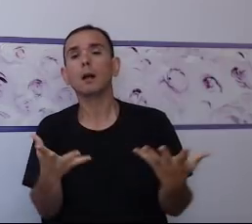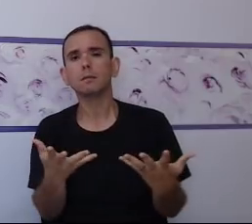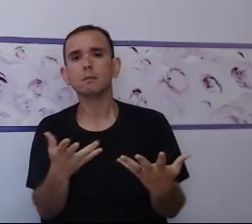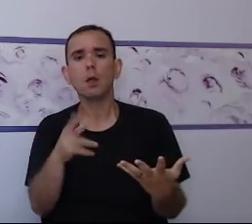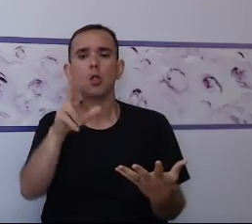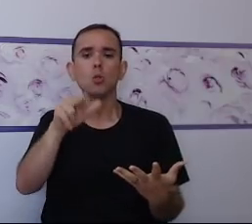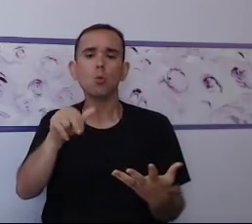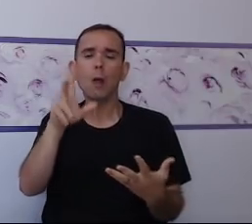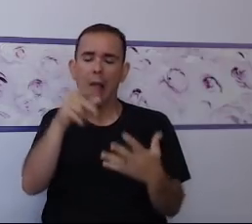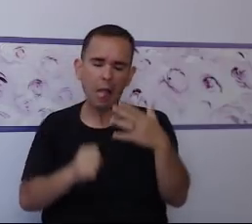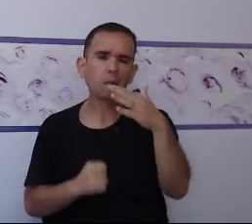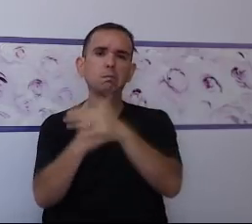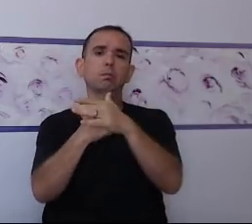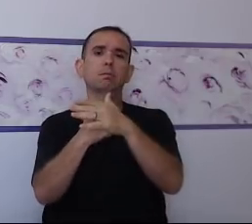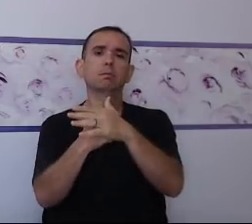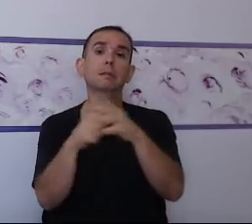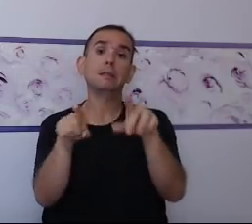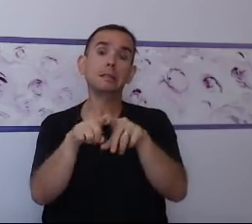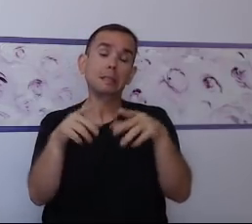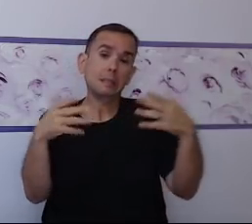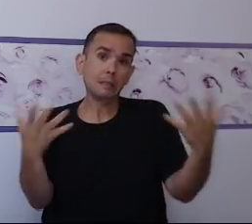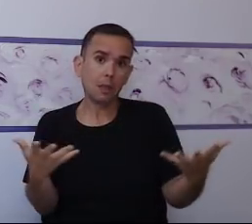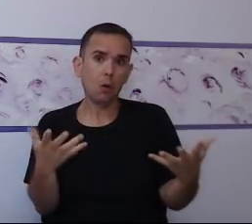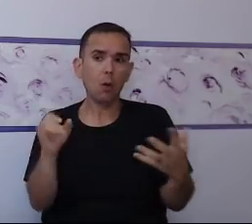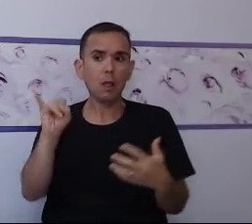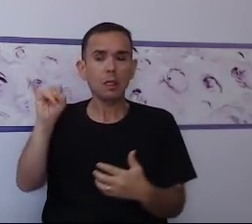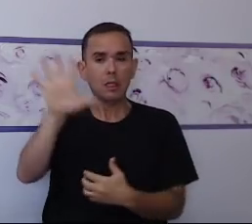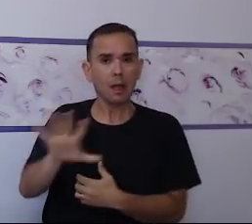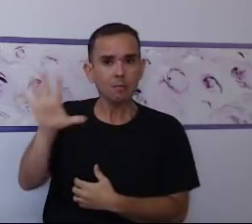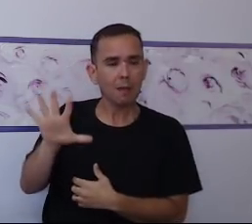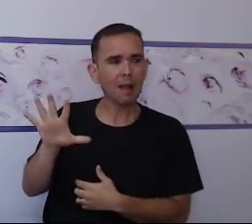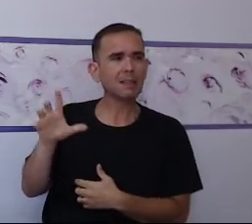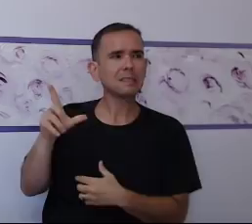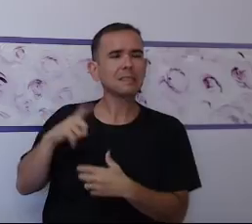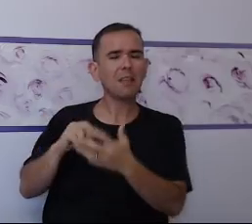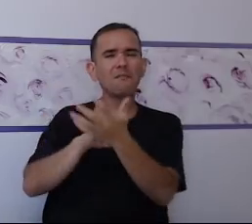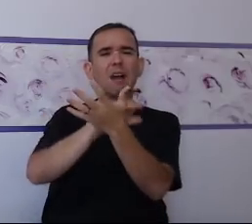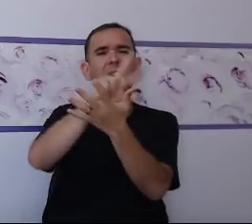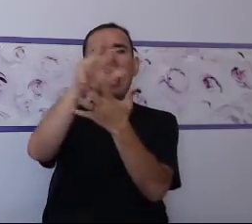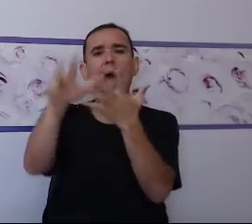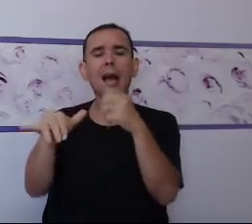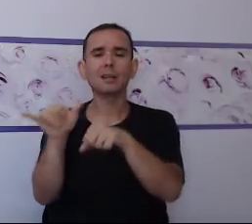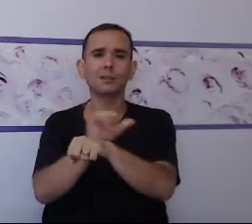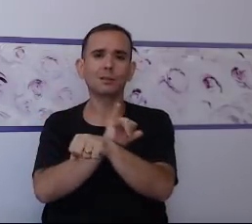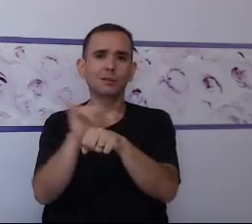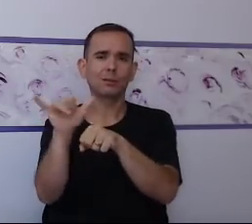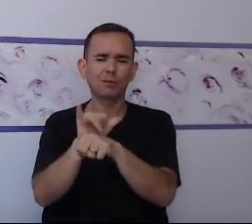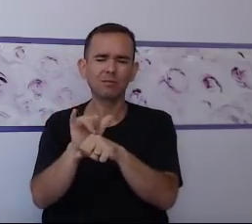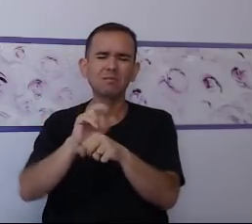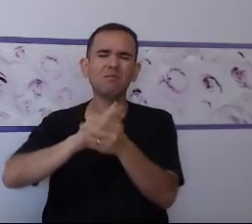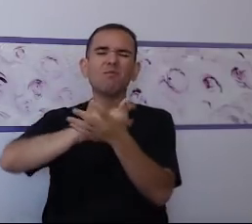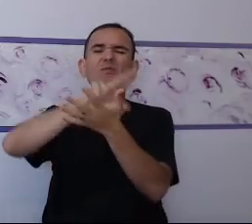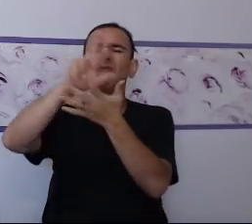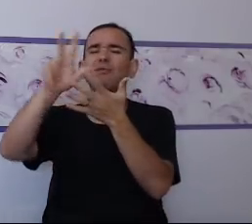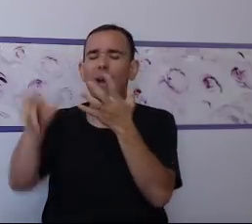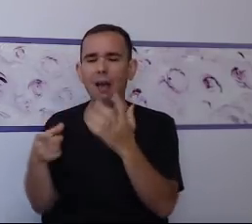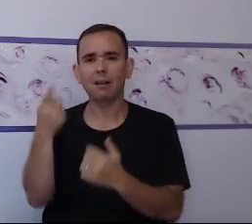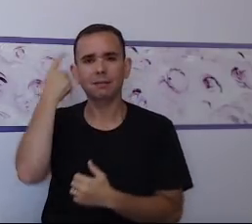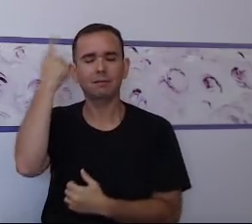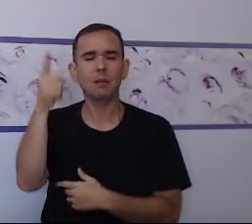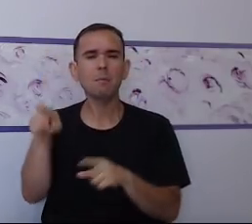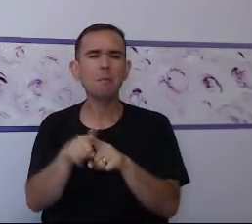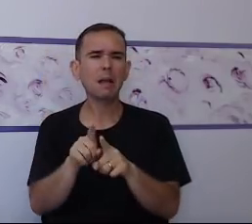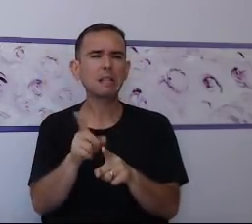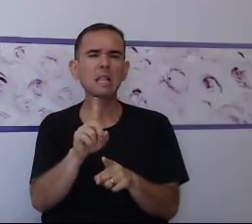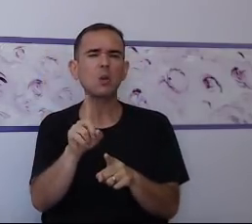nunca será suficiente. Então, na imagem, ele tem vários recursos. Então, ele tem várias escadas. Porém, ele não está